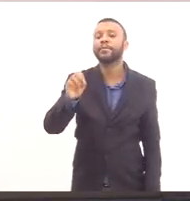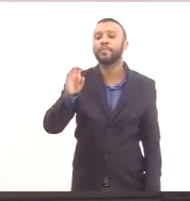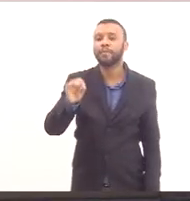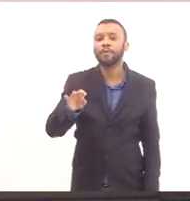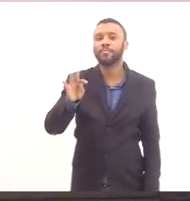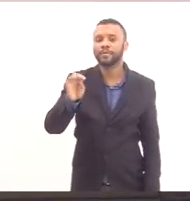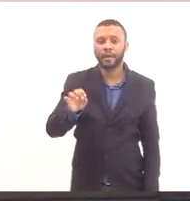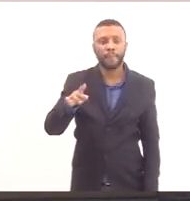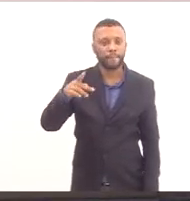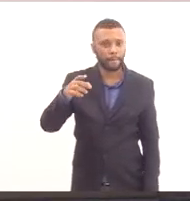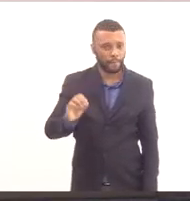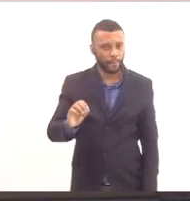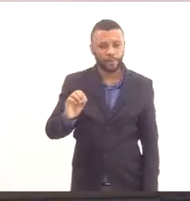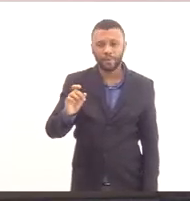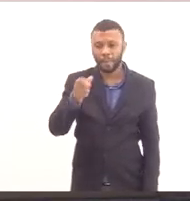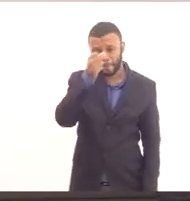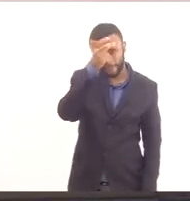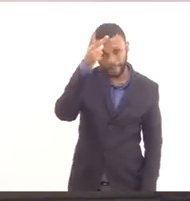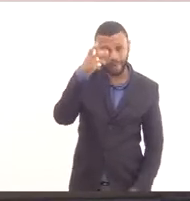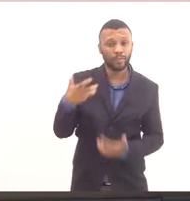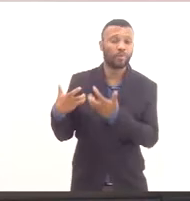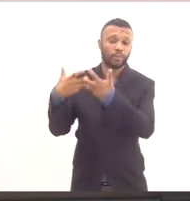esclarecimentos sobre